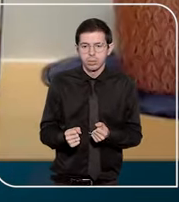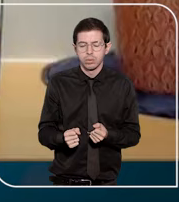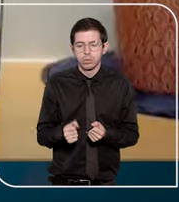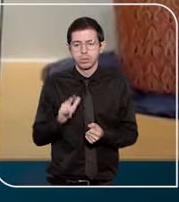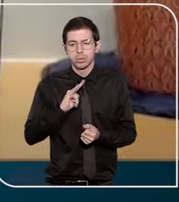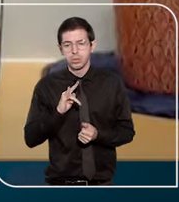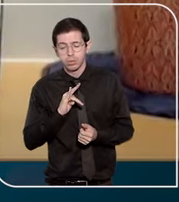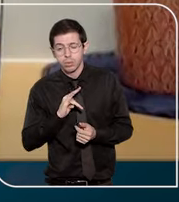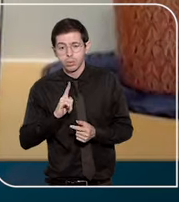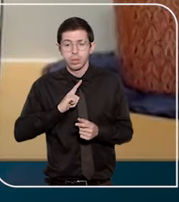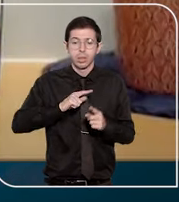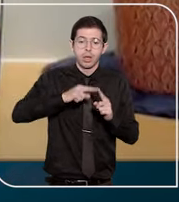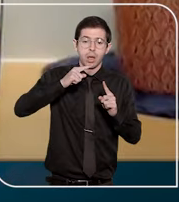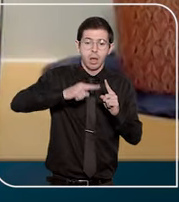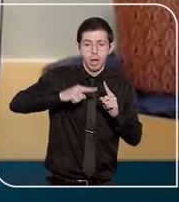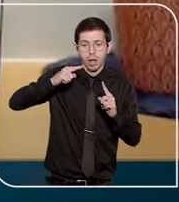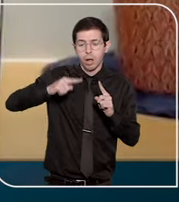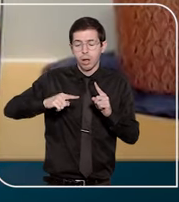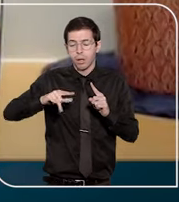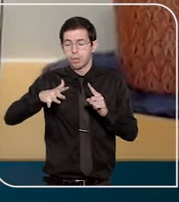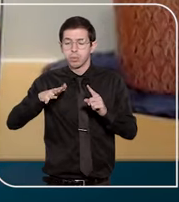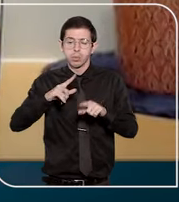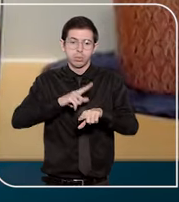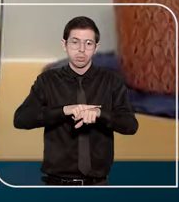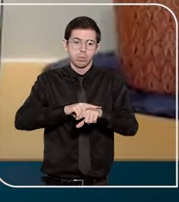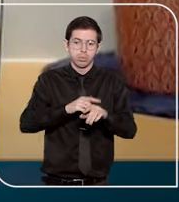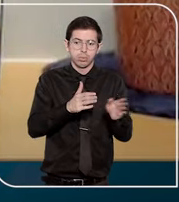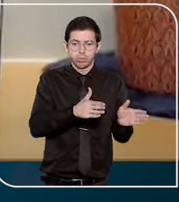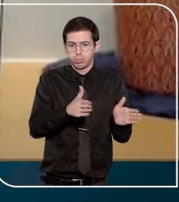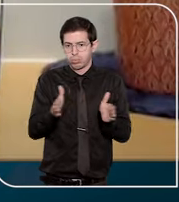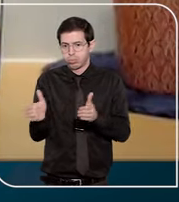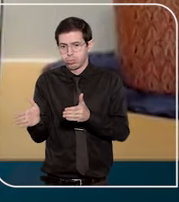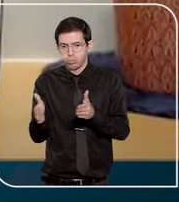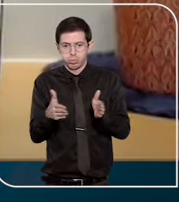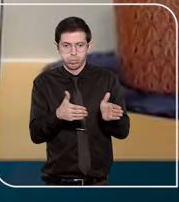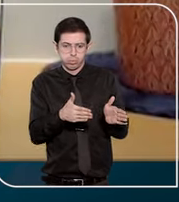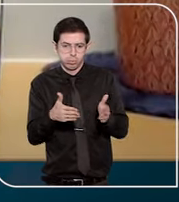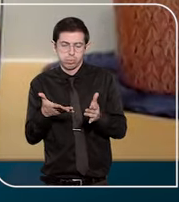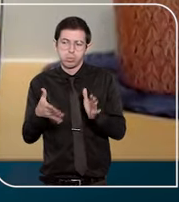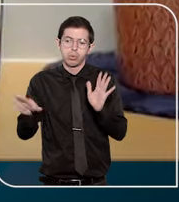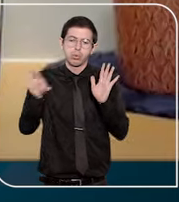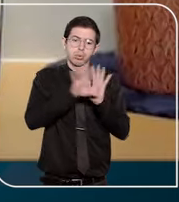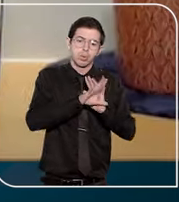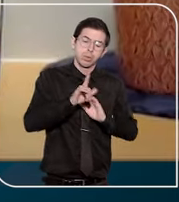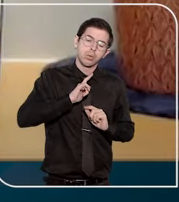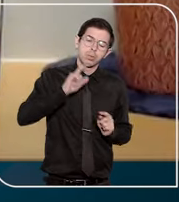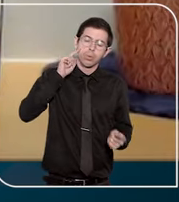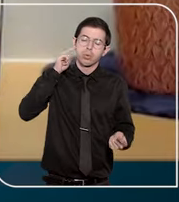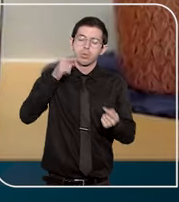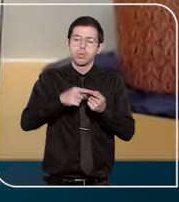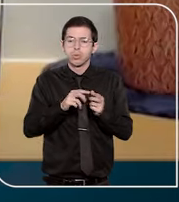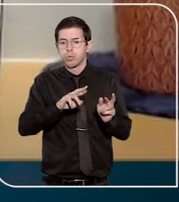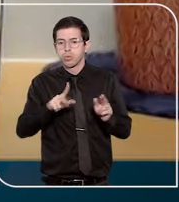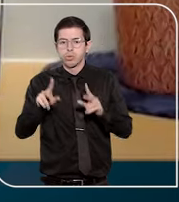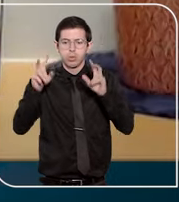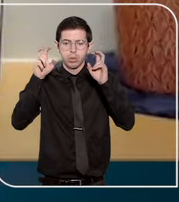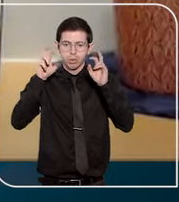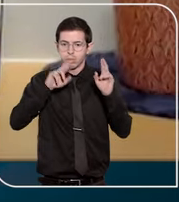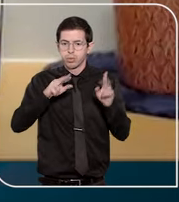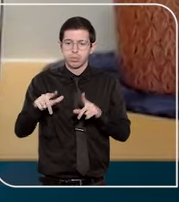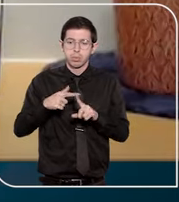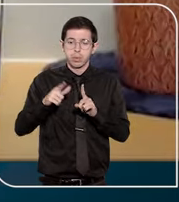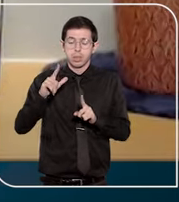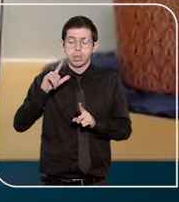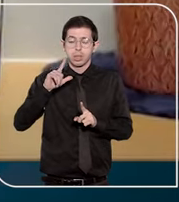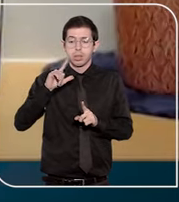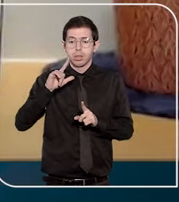Varia um pouco de acordo com o período, os recursos chegam com razões diferentes, mas